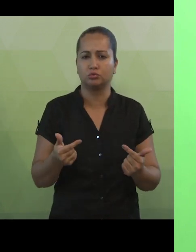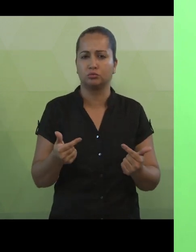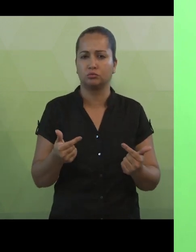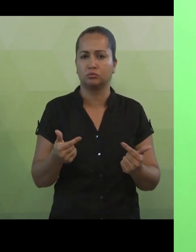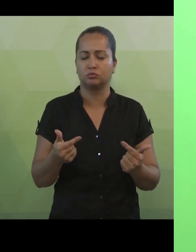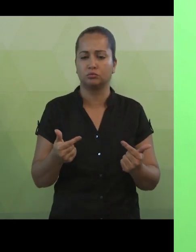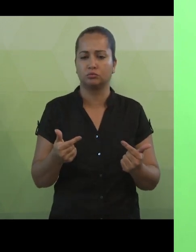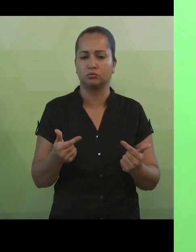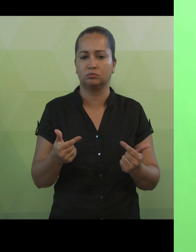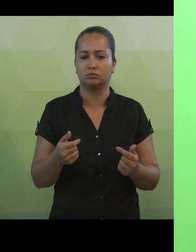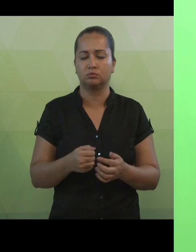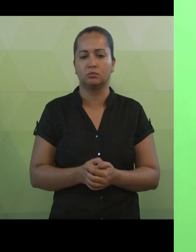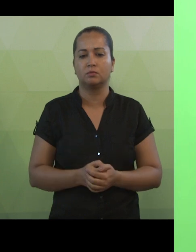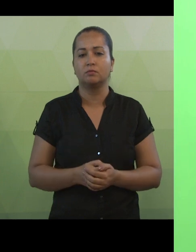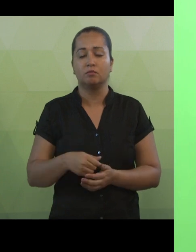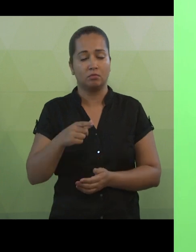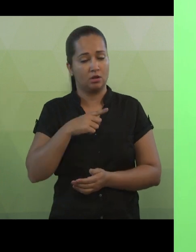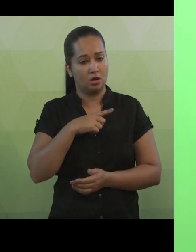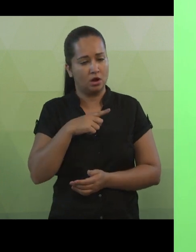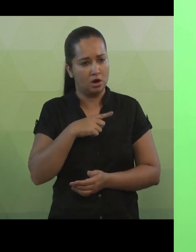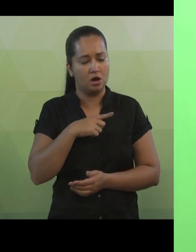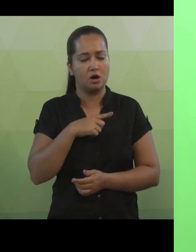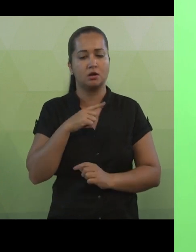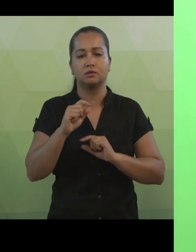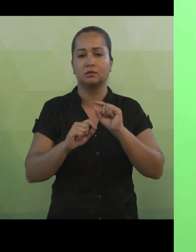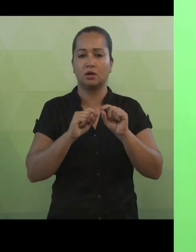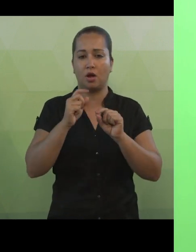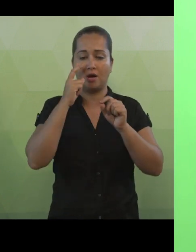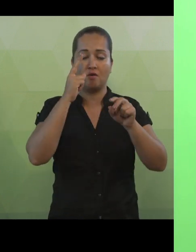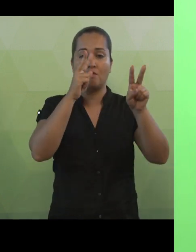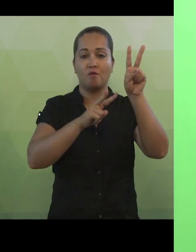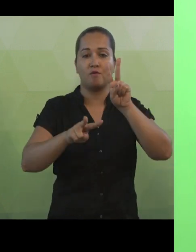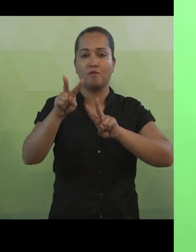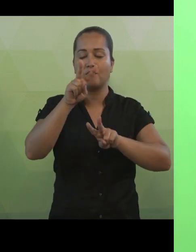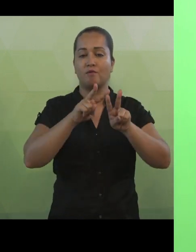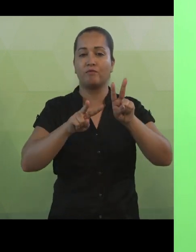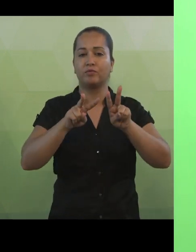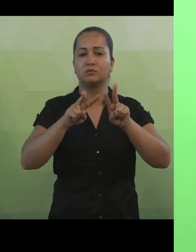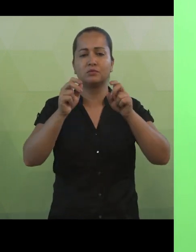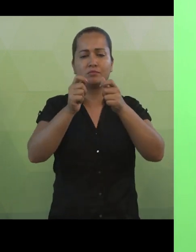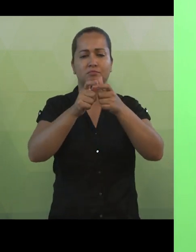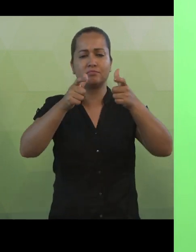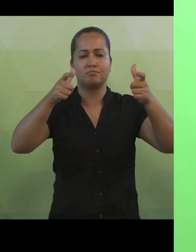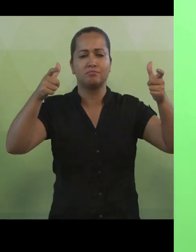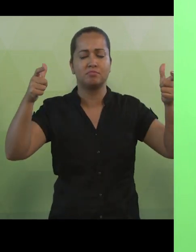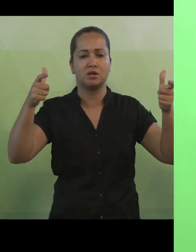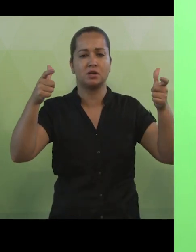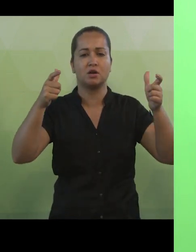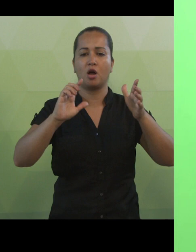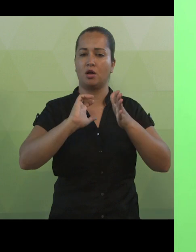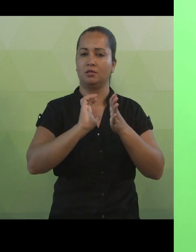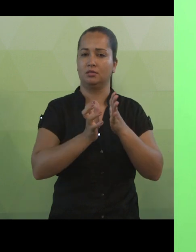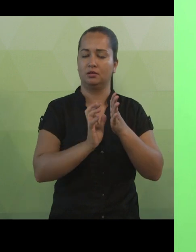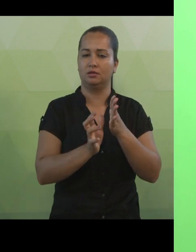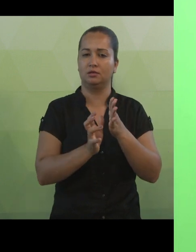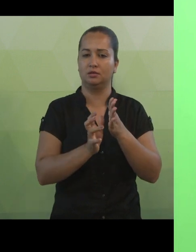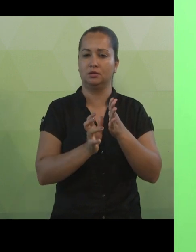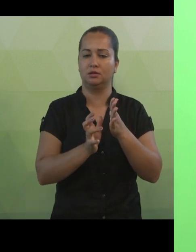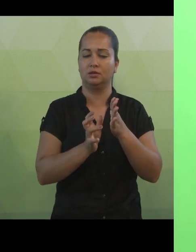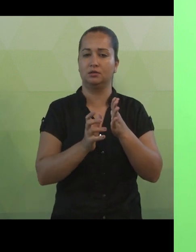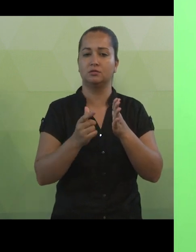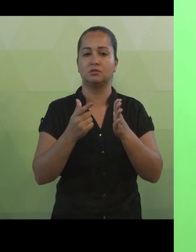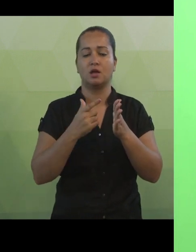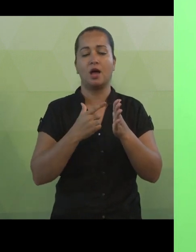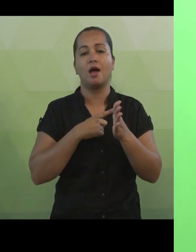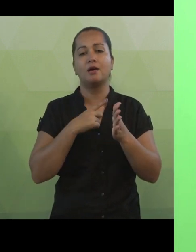outras visões previamente definidas. A visão ela amplia a forma de visualização dos dados, introduzindo uma nova possibilidade